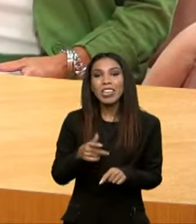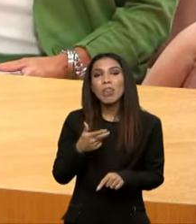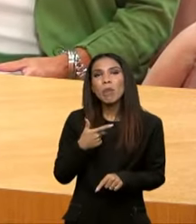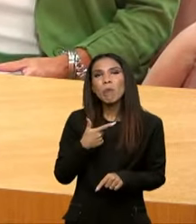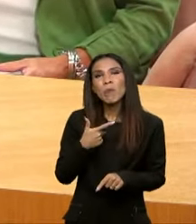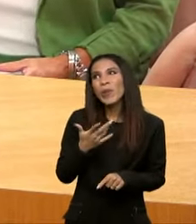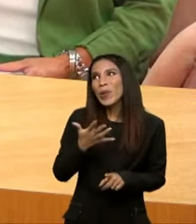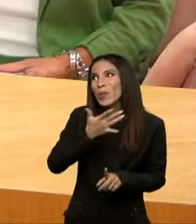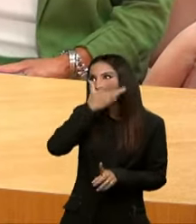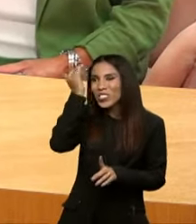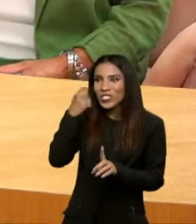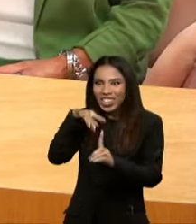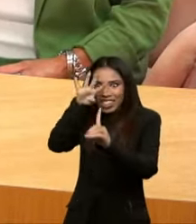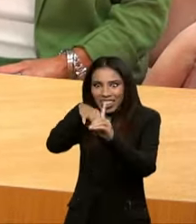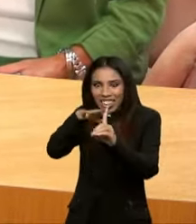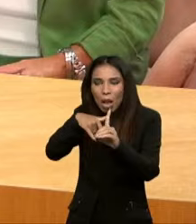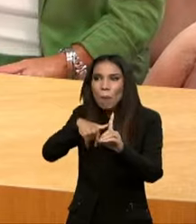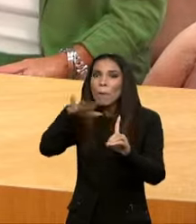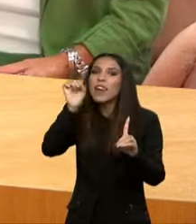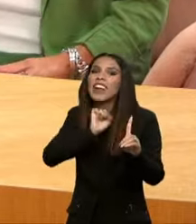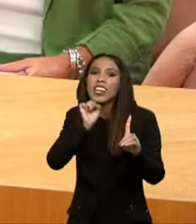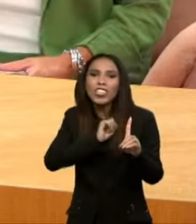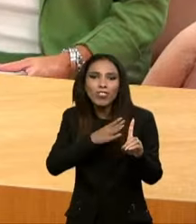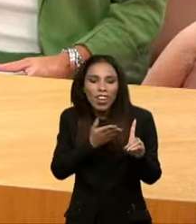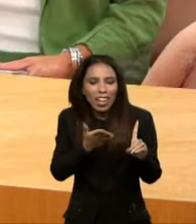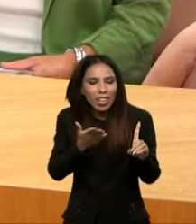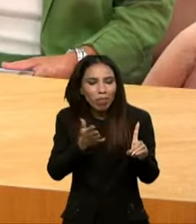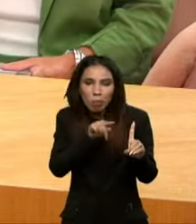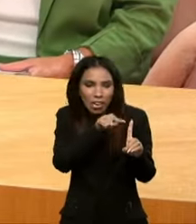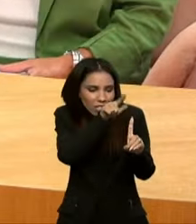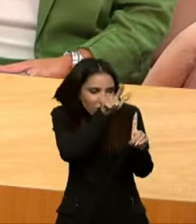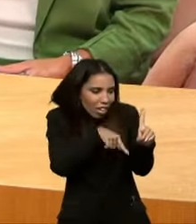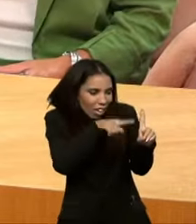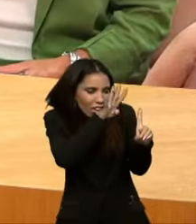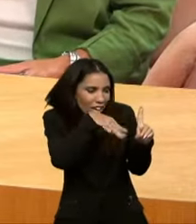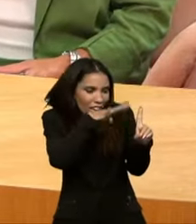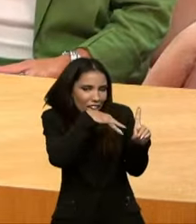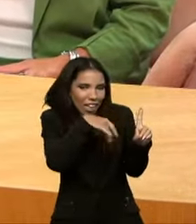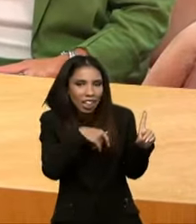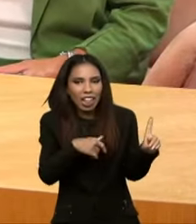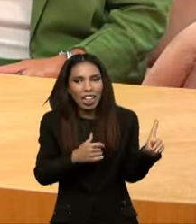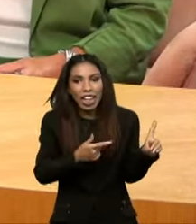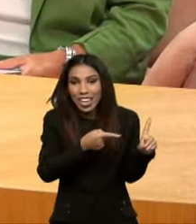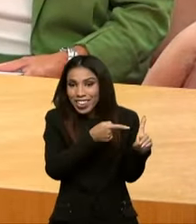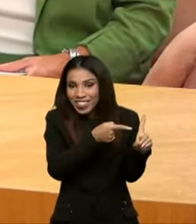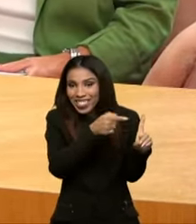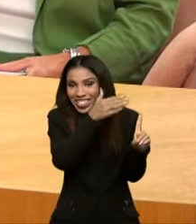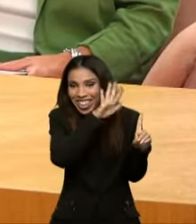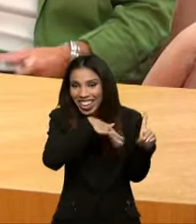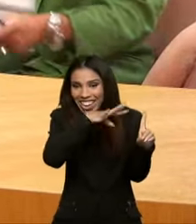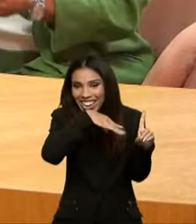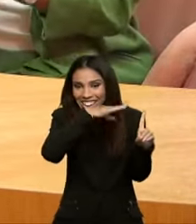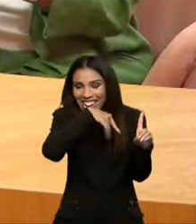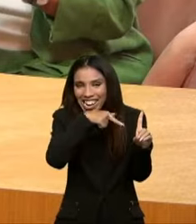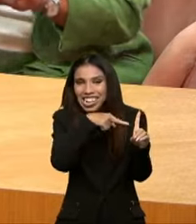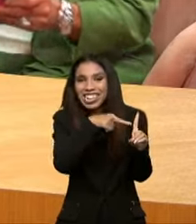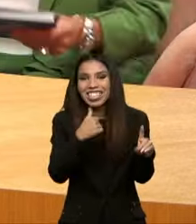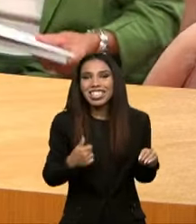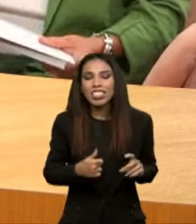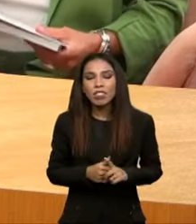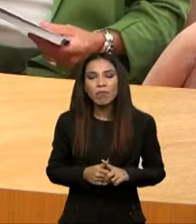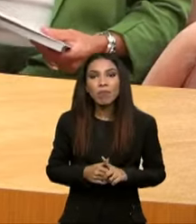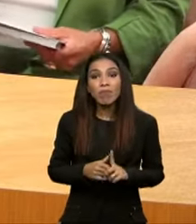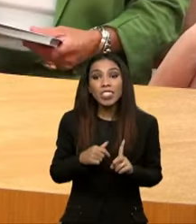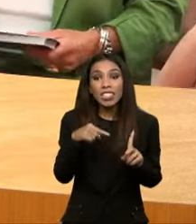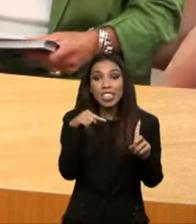mais velhos, não sei o quê. E a gente vê essa ídola aqui. Eu sei que não é ídola que fala, não precisa me corrigir, não, porque tem gente que eu falo ídola, fala lá e fala, tá errado.